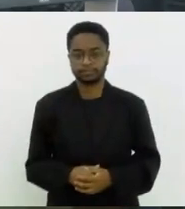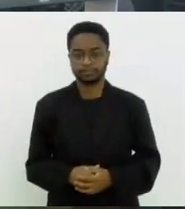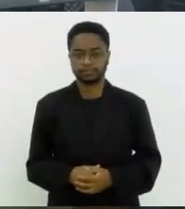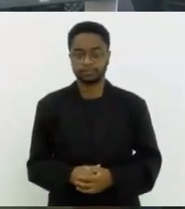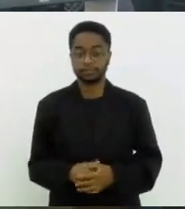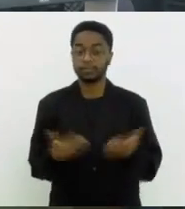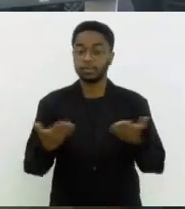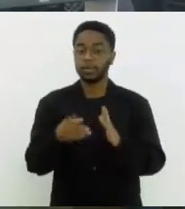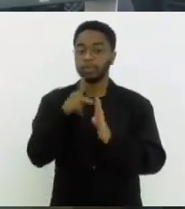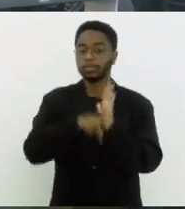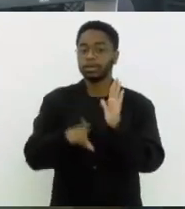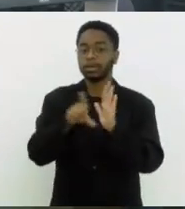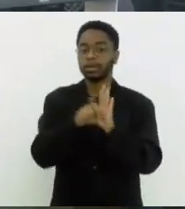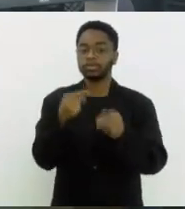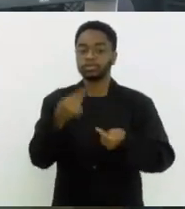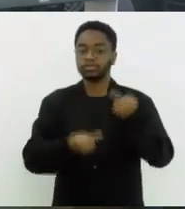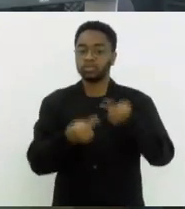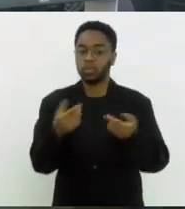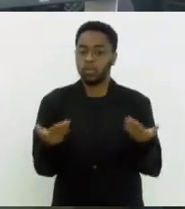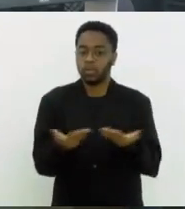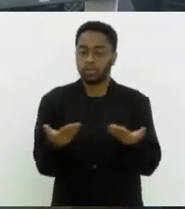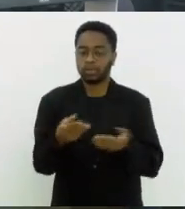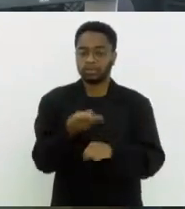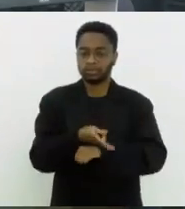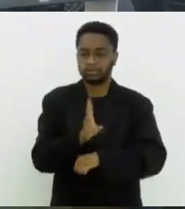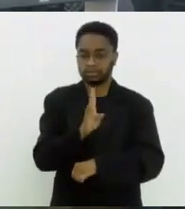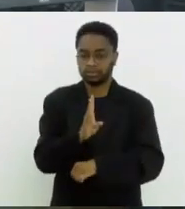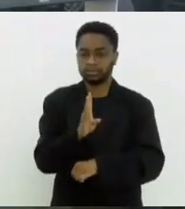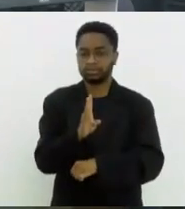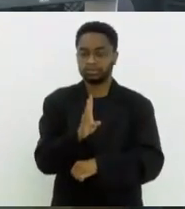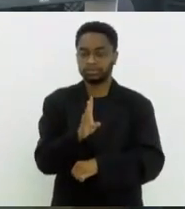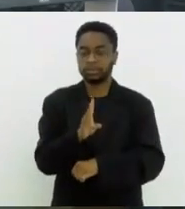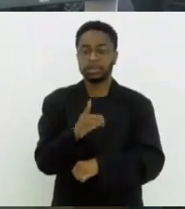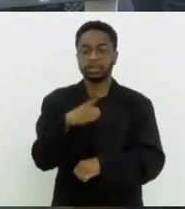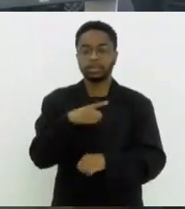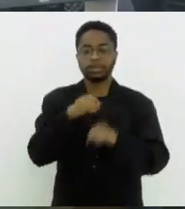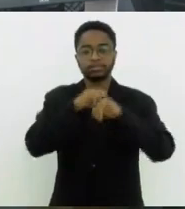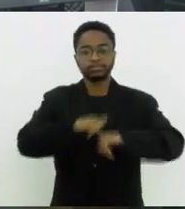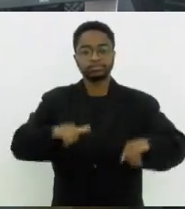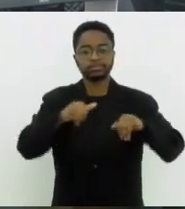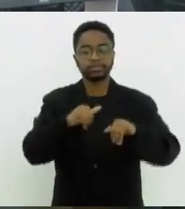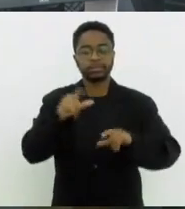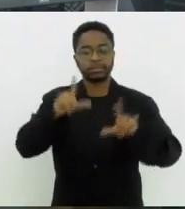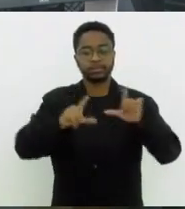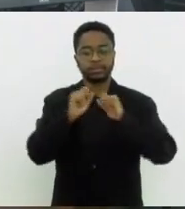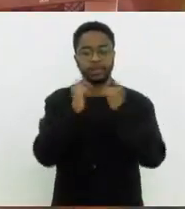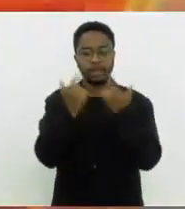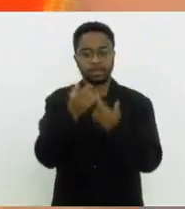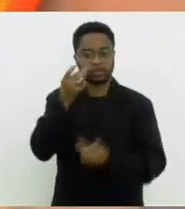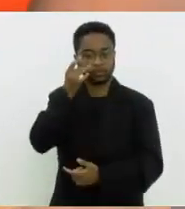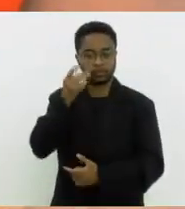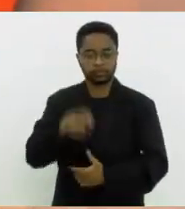Veja agora os projetos que serão discutidos no plenário às 15h, com transmissão ao vivo pela TV Alerj.